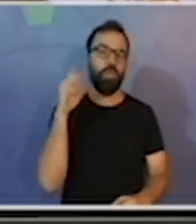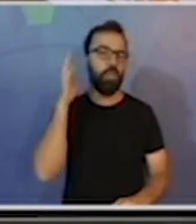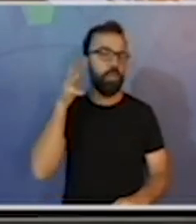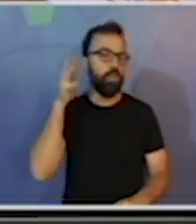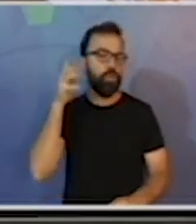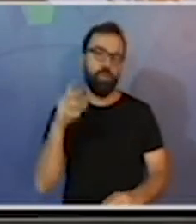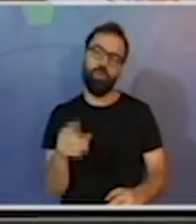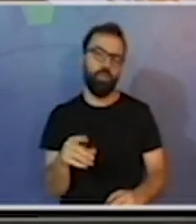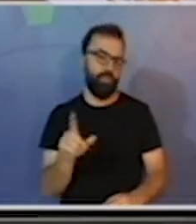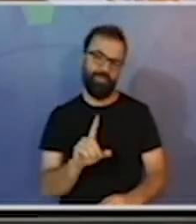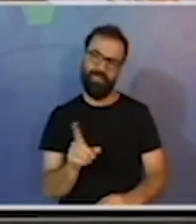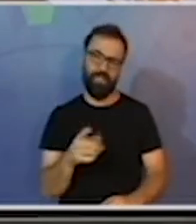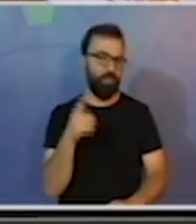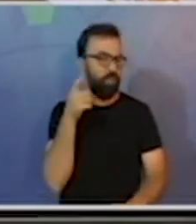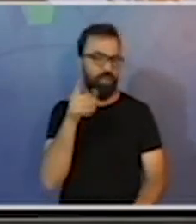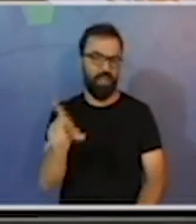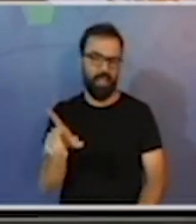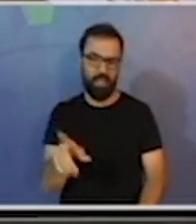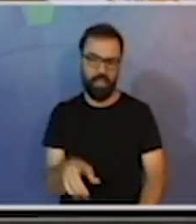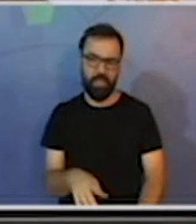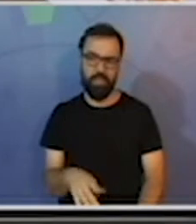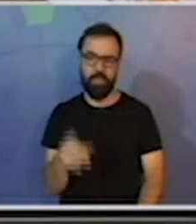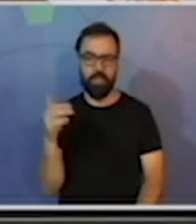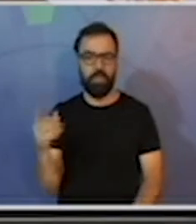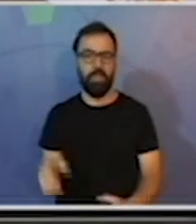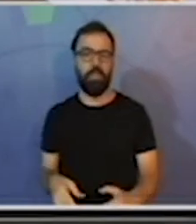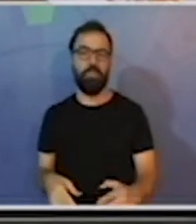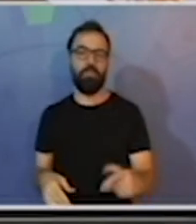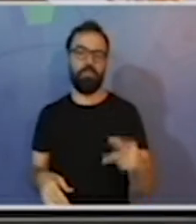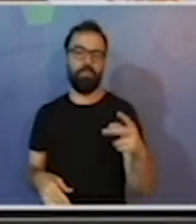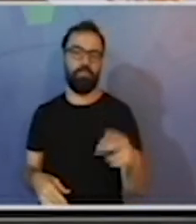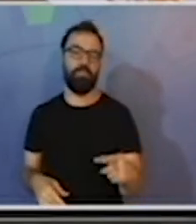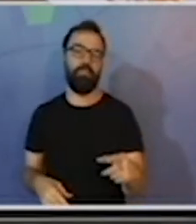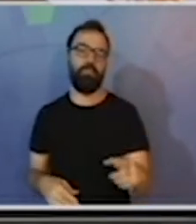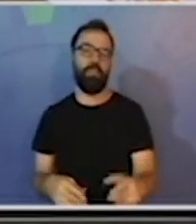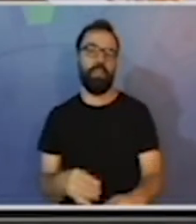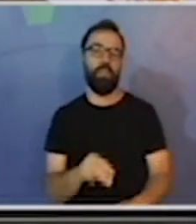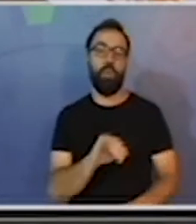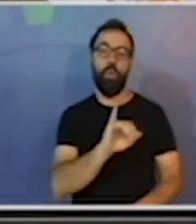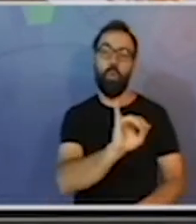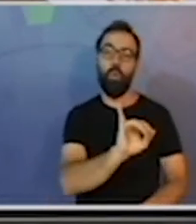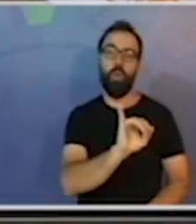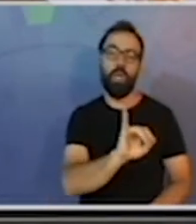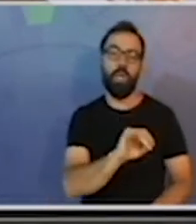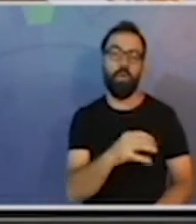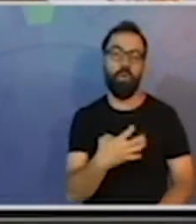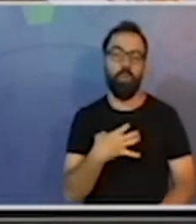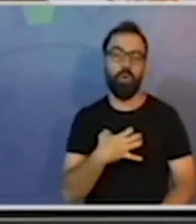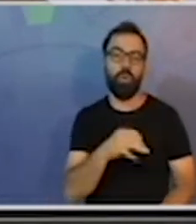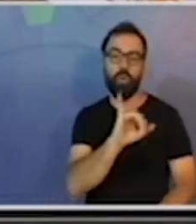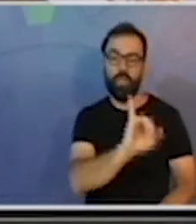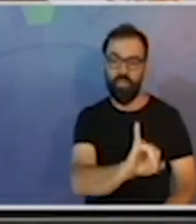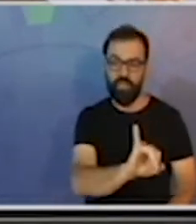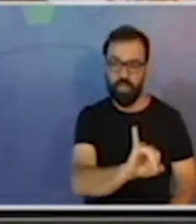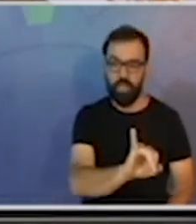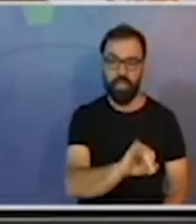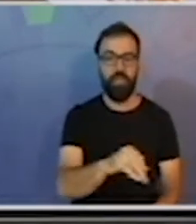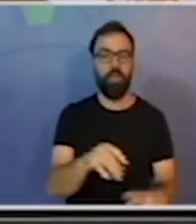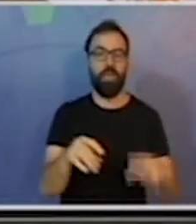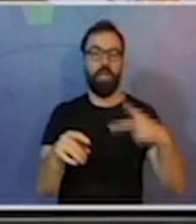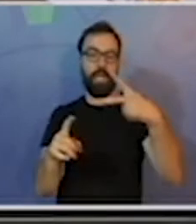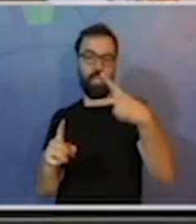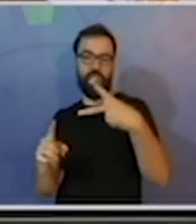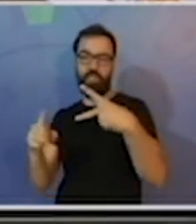o infinitivo impessoal não se refere a nenhuma pessoa gramatical